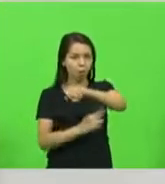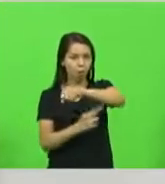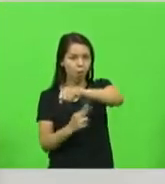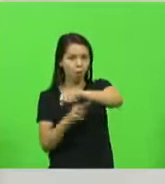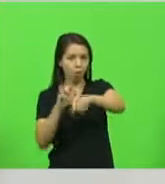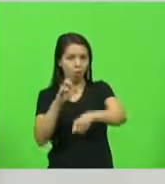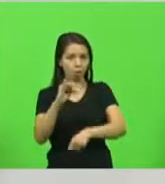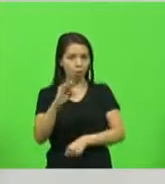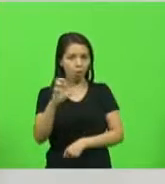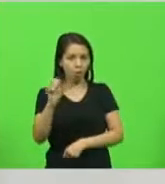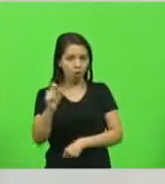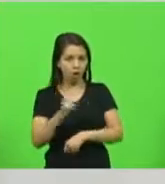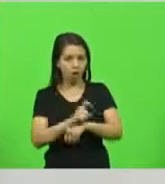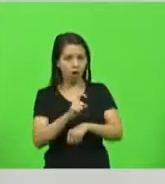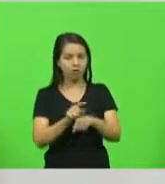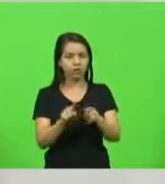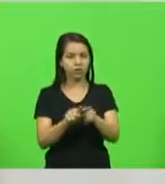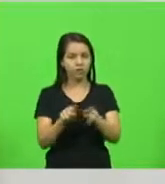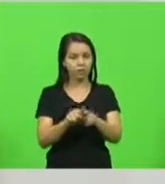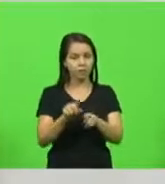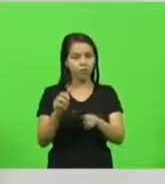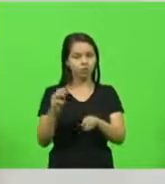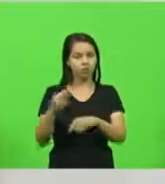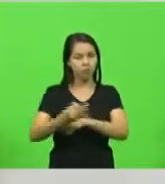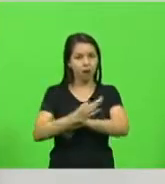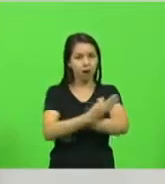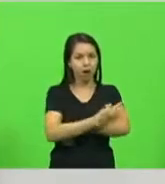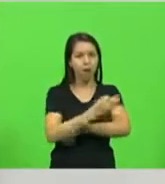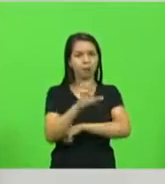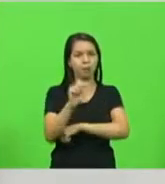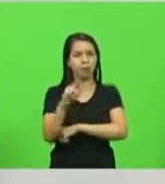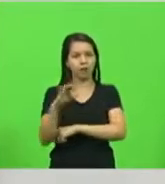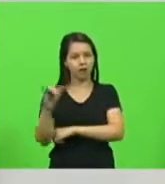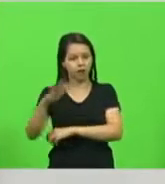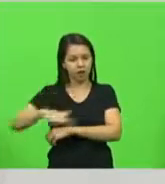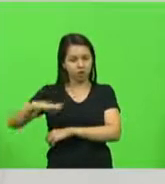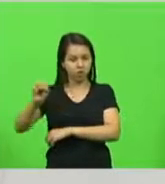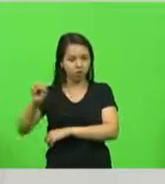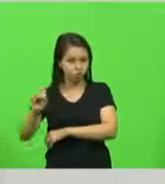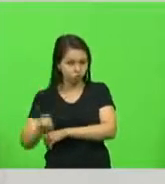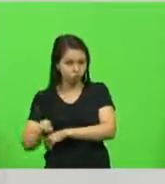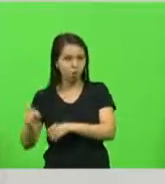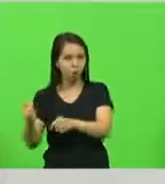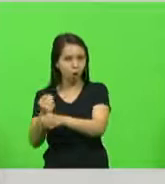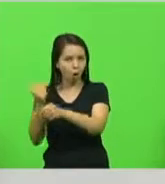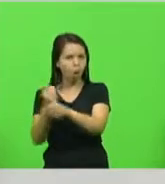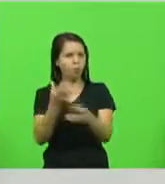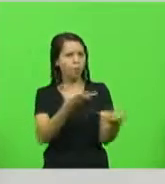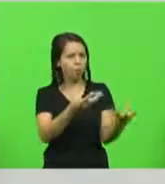Tubarão e Capivari, no sul, e muitas outras obras que estão em execução.